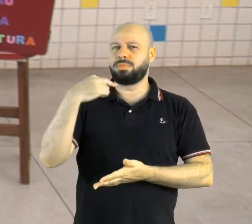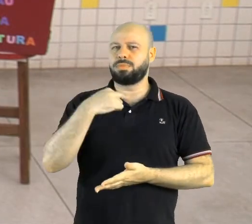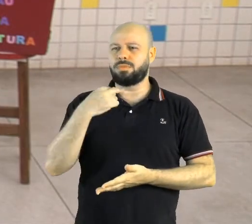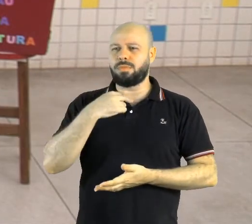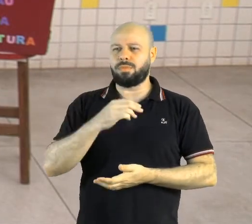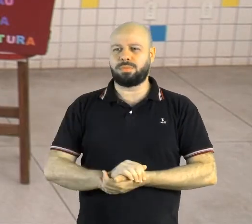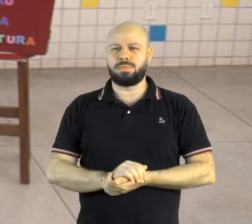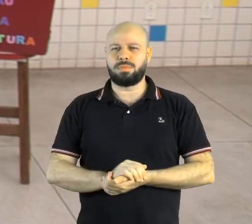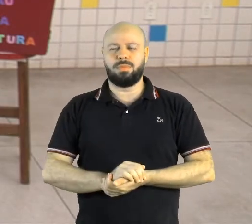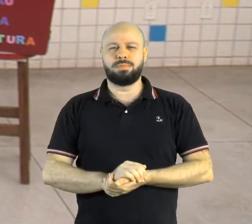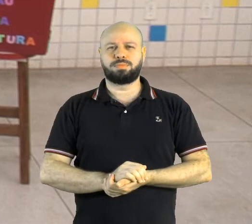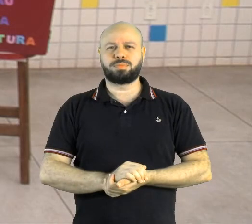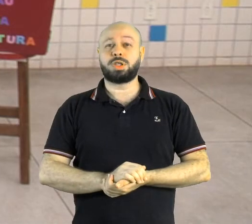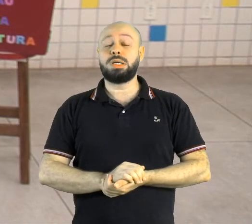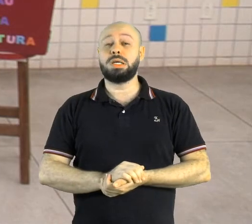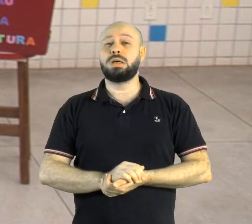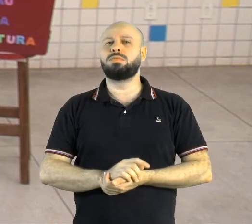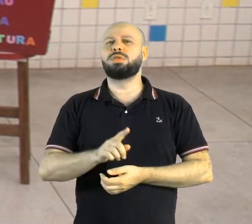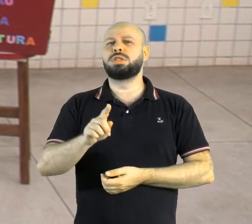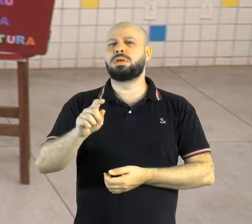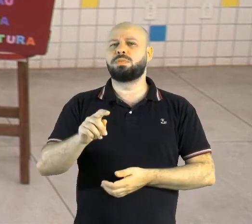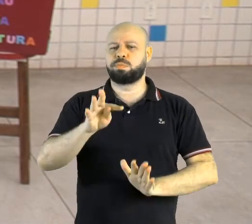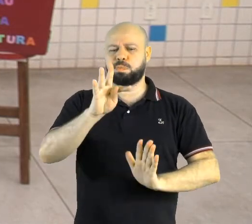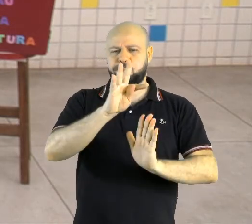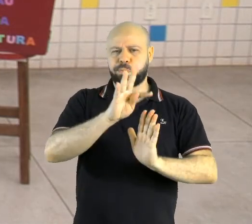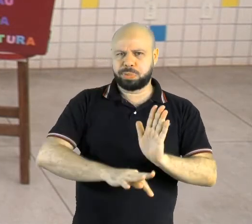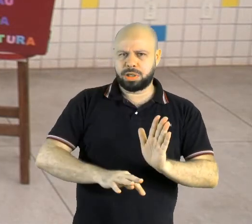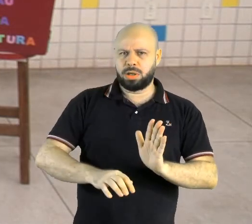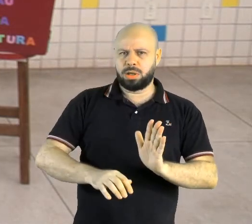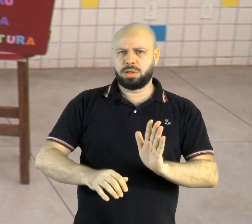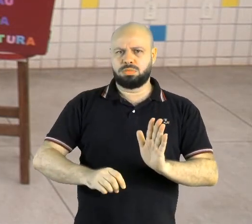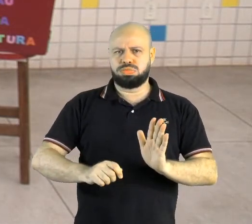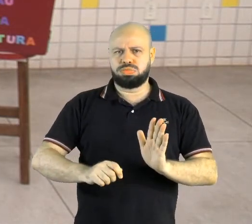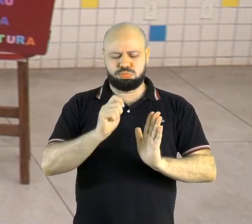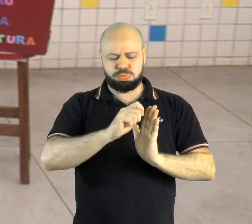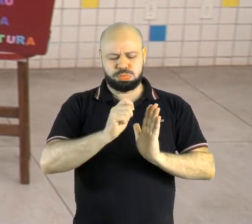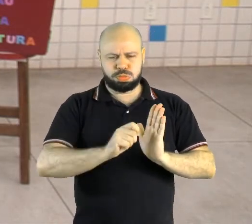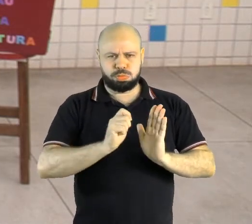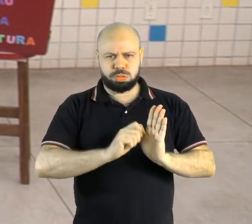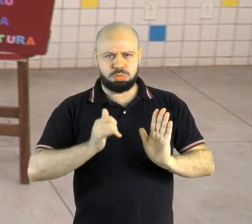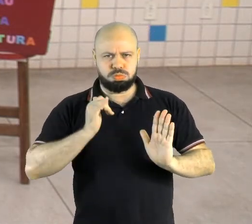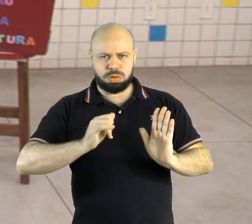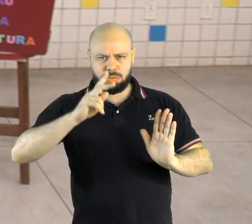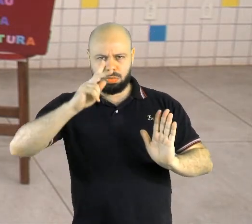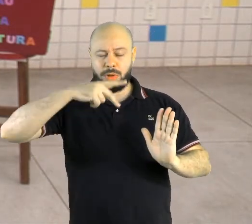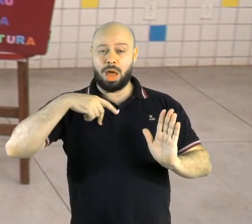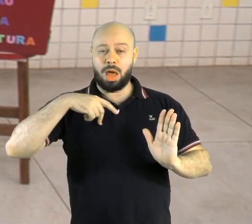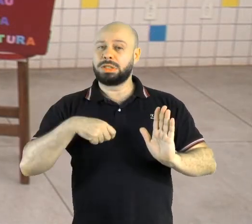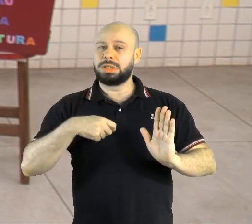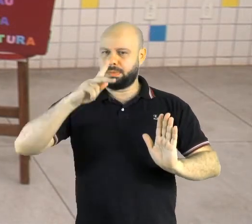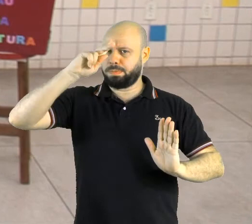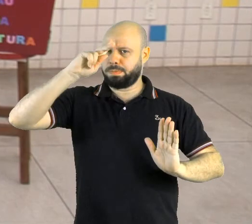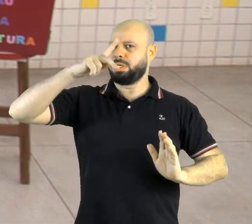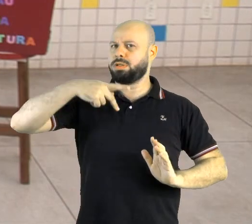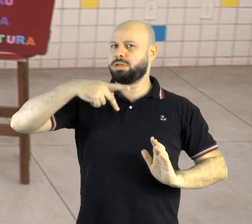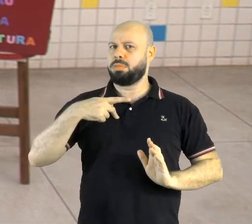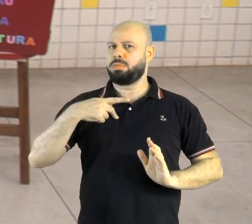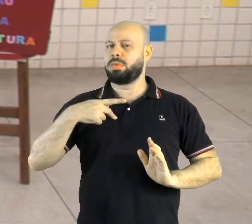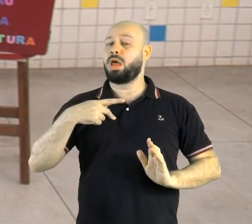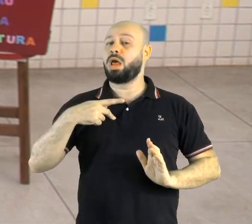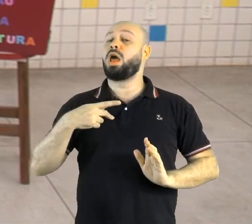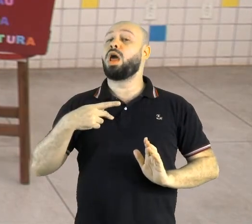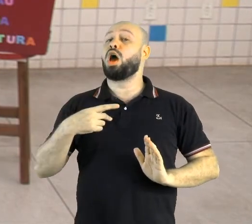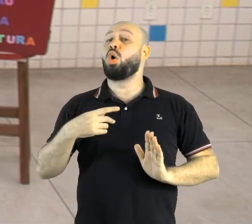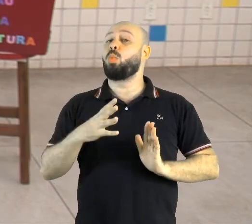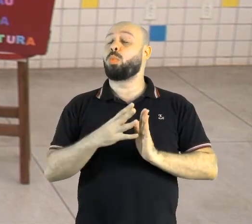quando vocês forem construir e produzir os relatos de vocês, lembra desse detalhe, tem que ser pessoal. É uma modalidade textual